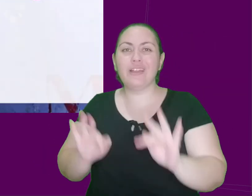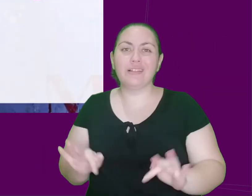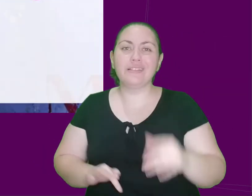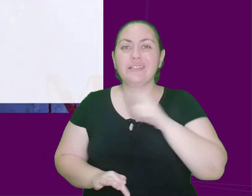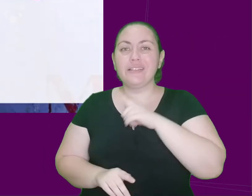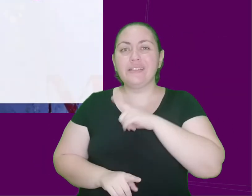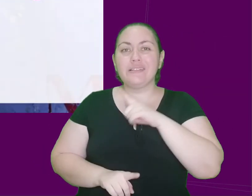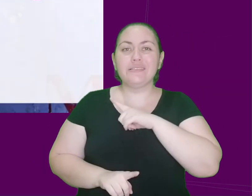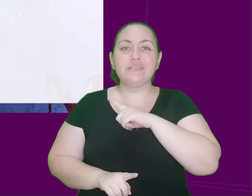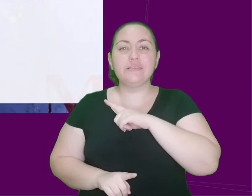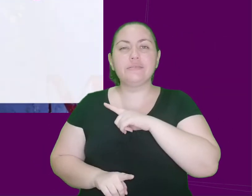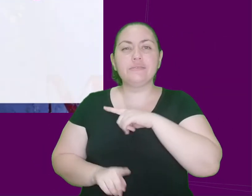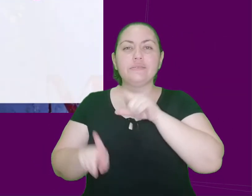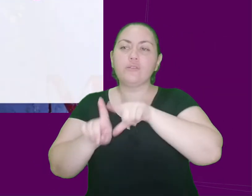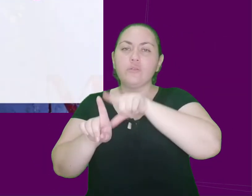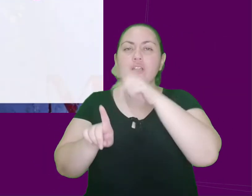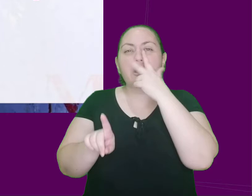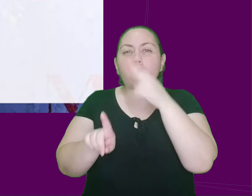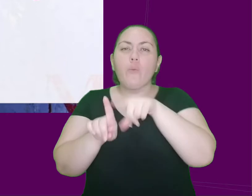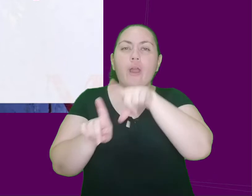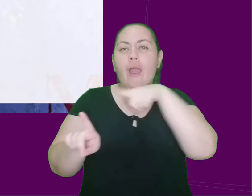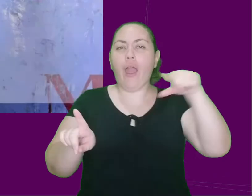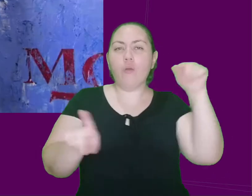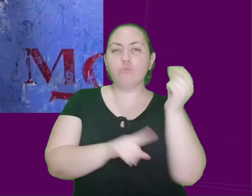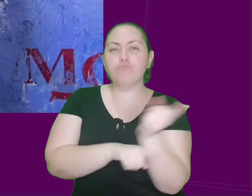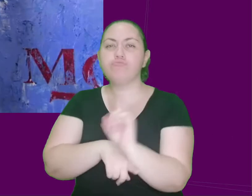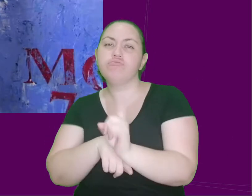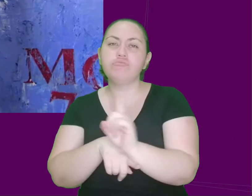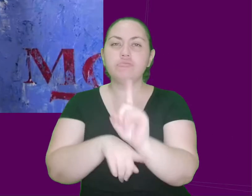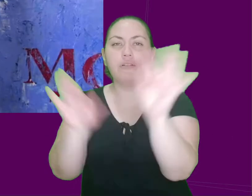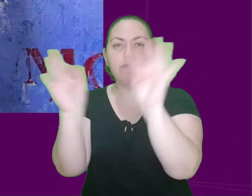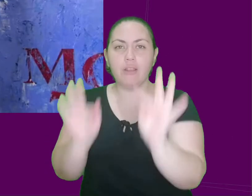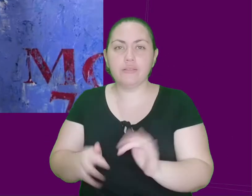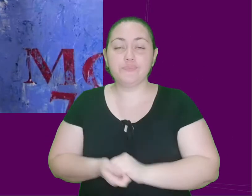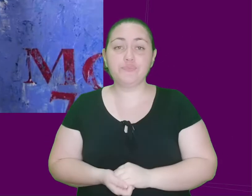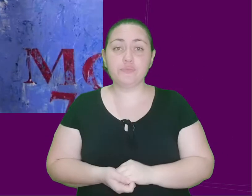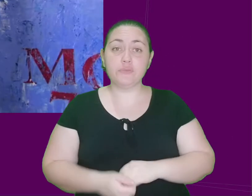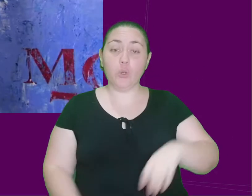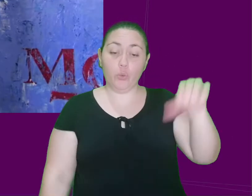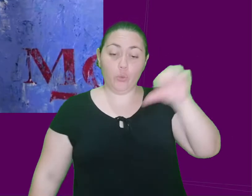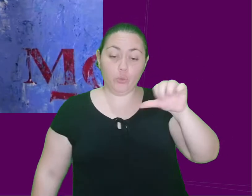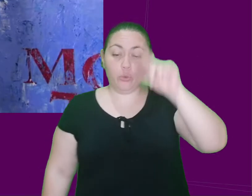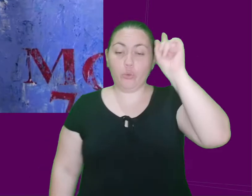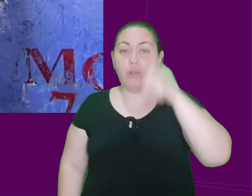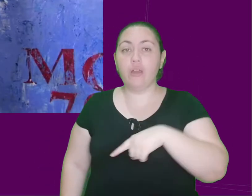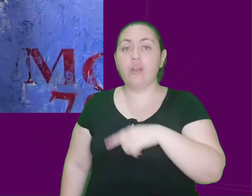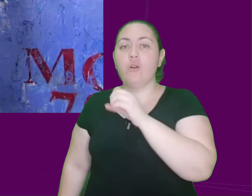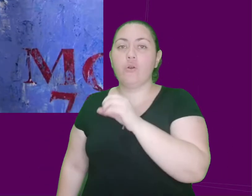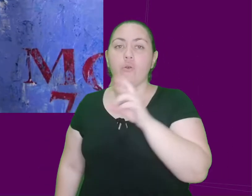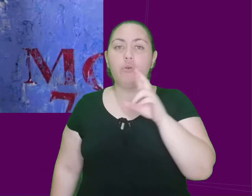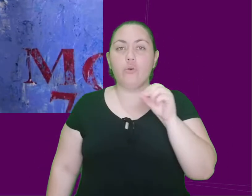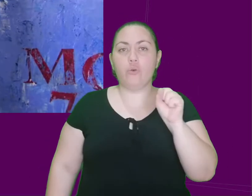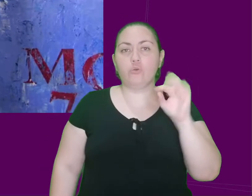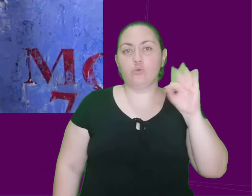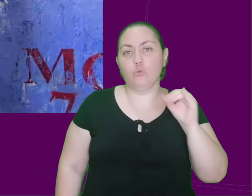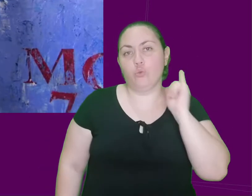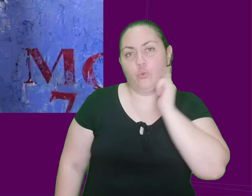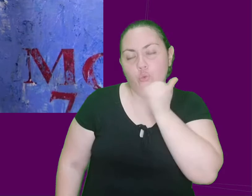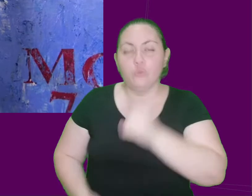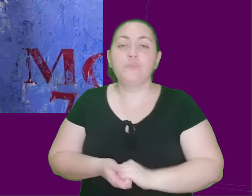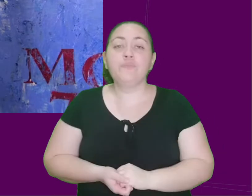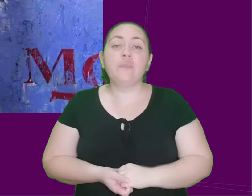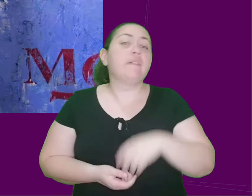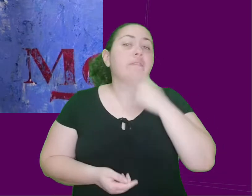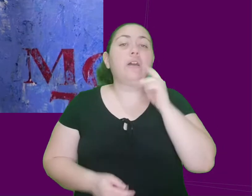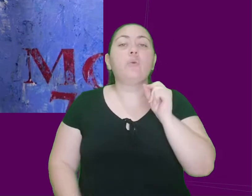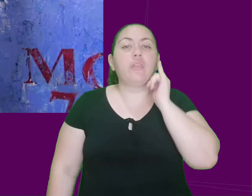um rabinho jovem e incipiente que se agita. O rosto é o nono conto. O narrador conta aqui sobre a perseguição